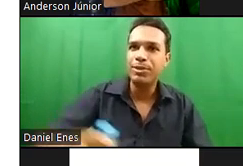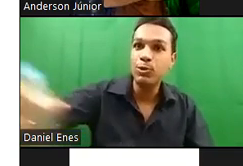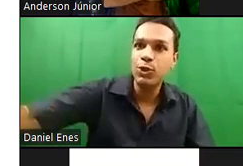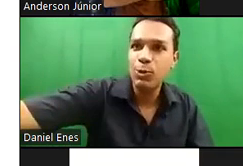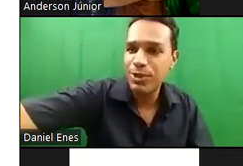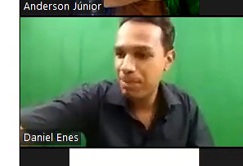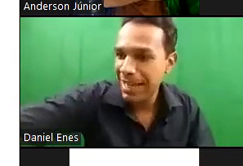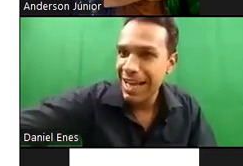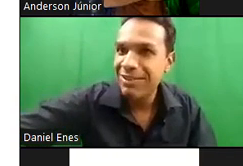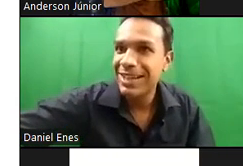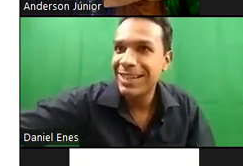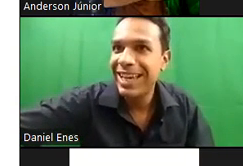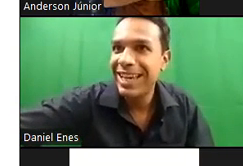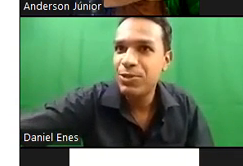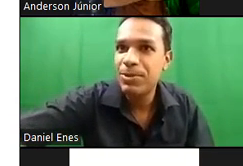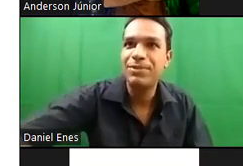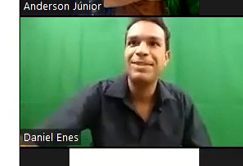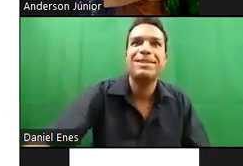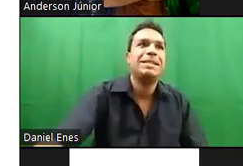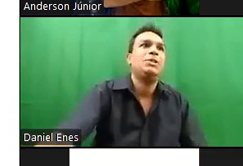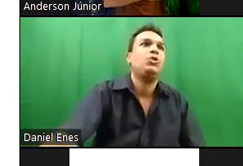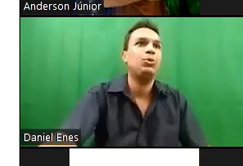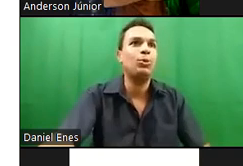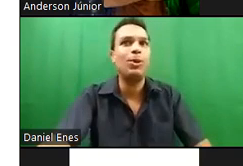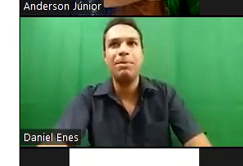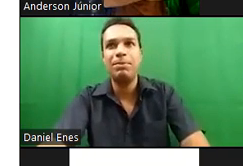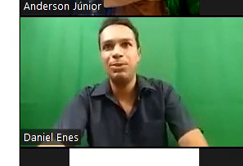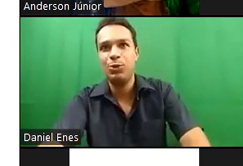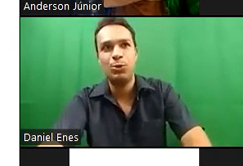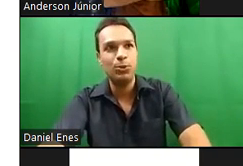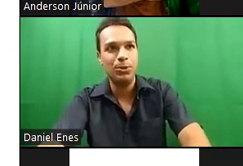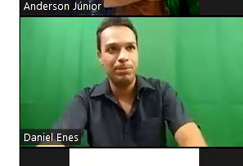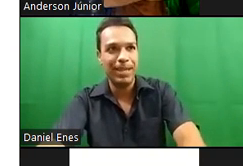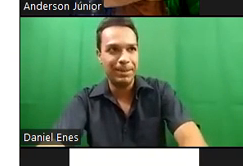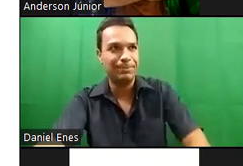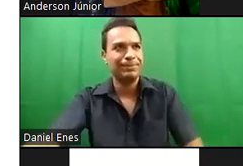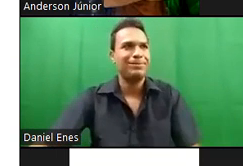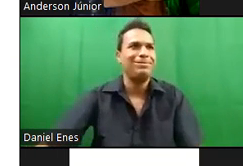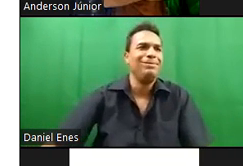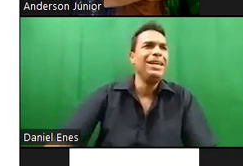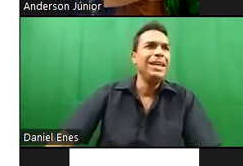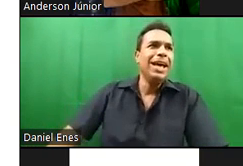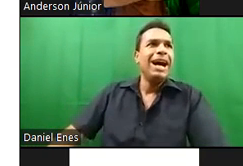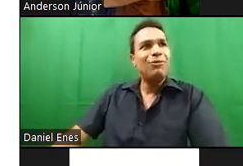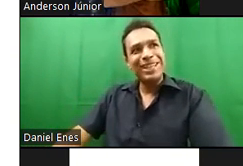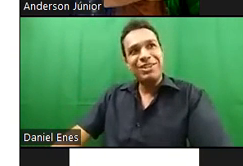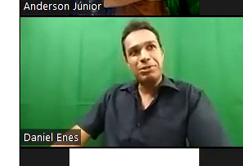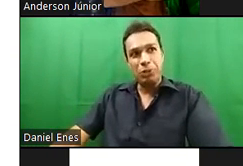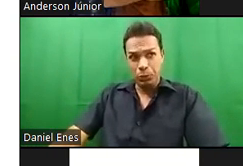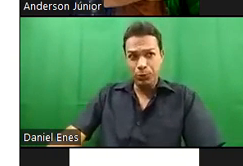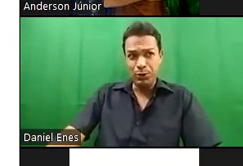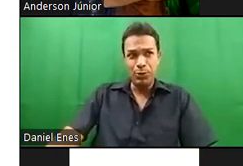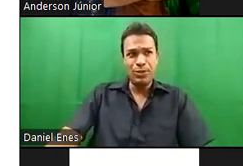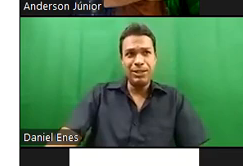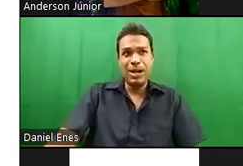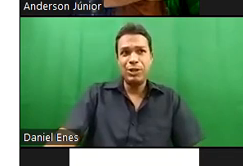Putz, os sons das palavras. É isso aí, Franciane. Chutou rápido e chutou bem. A fonética